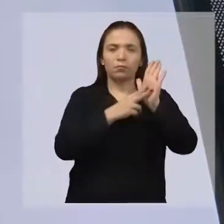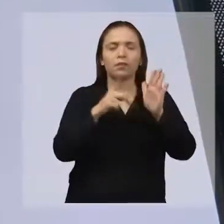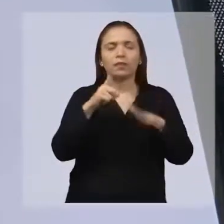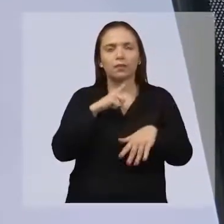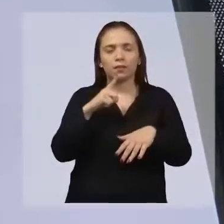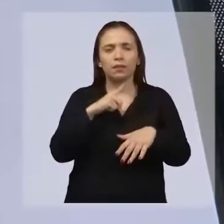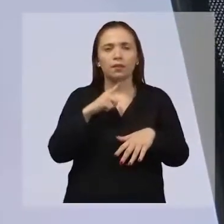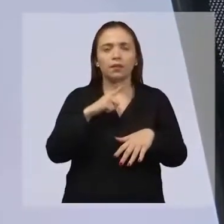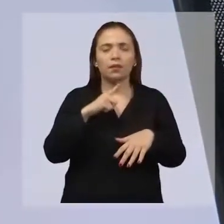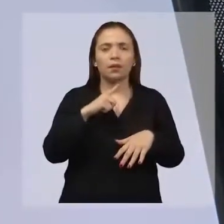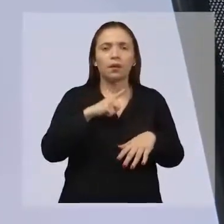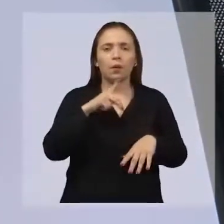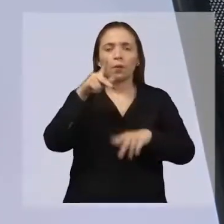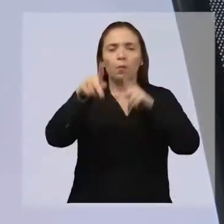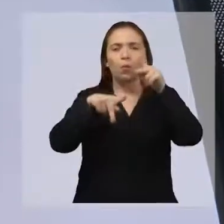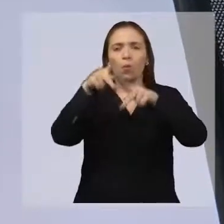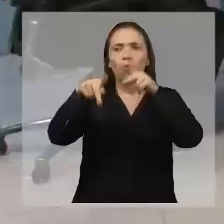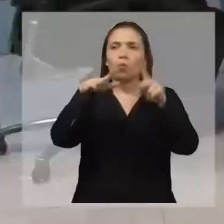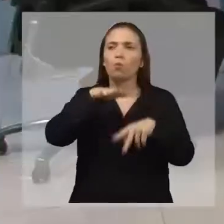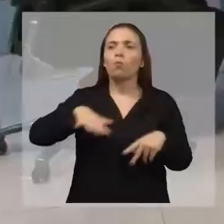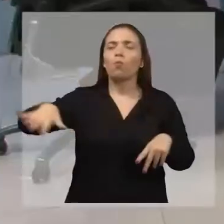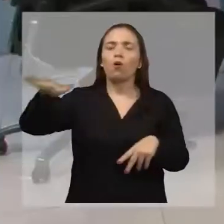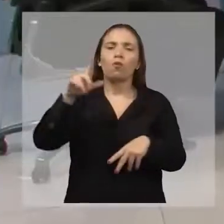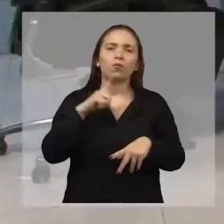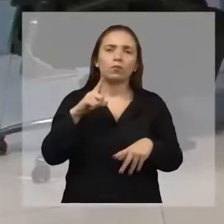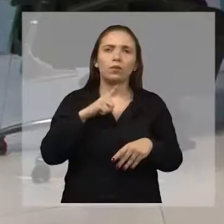o povo é um grande prejudicado